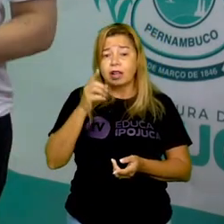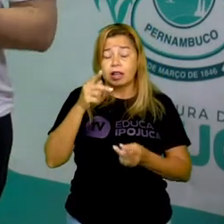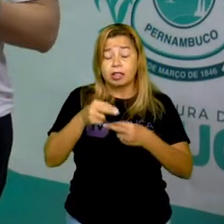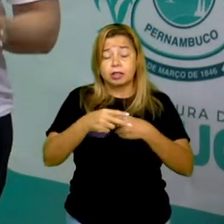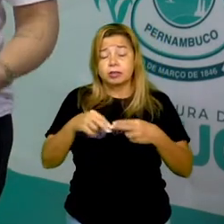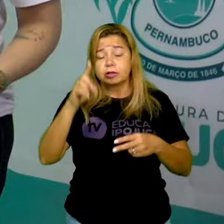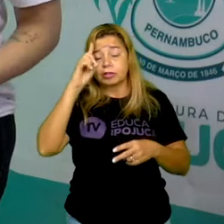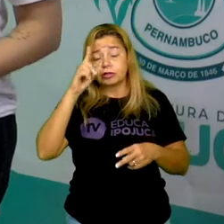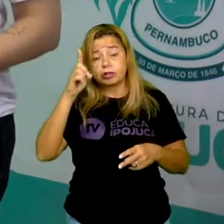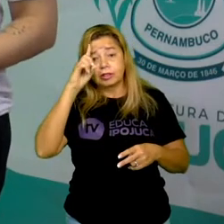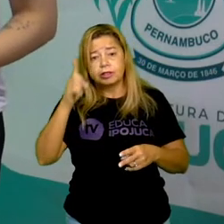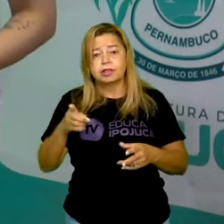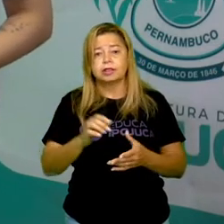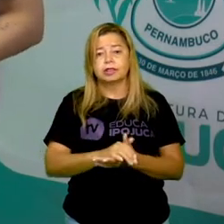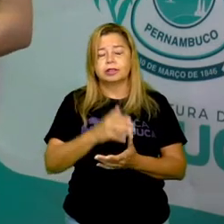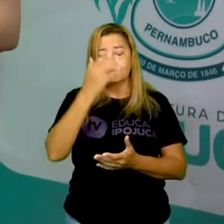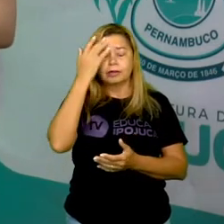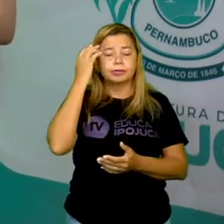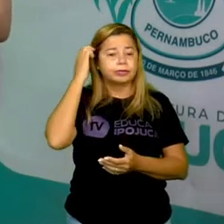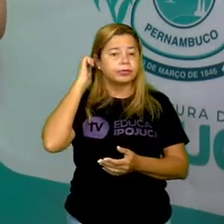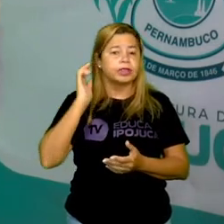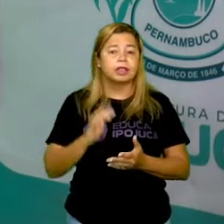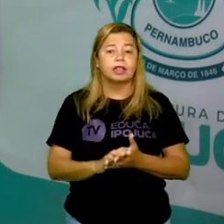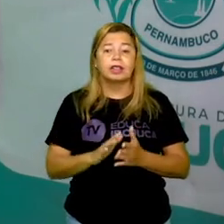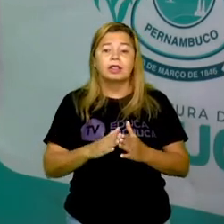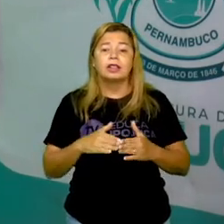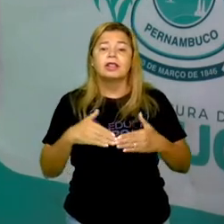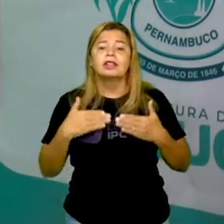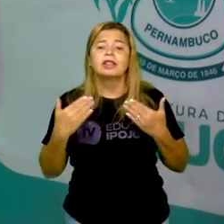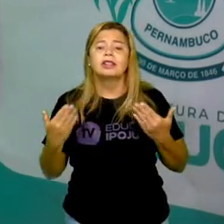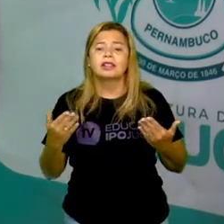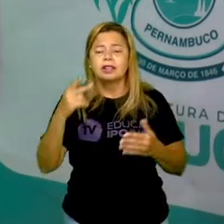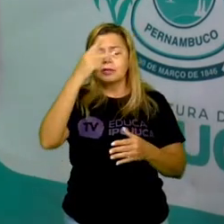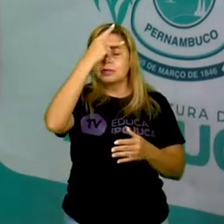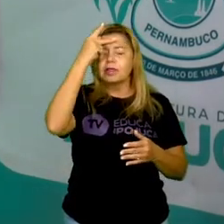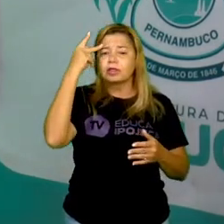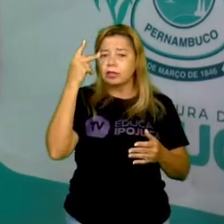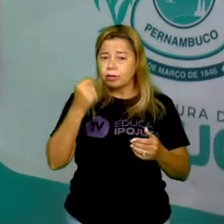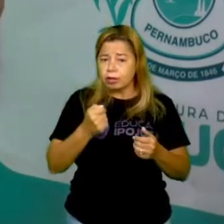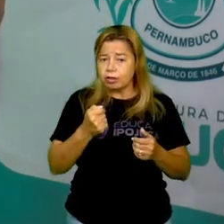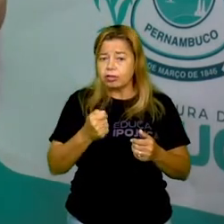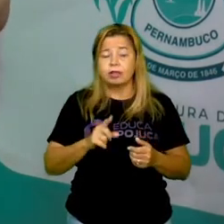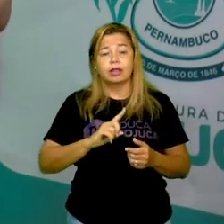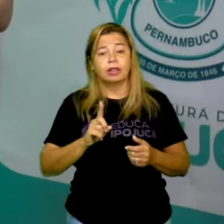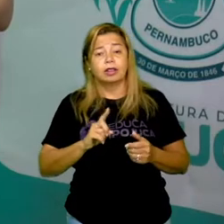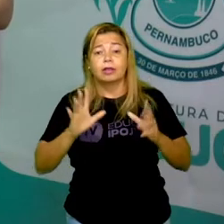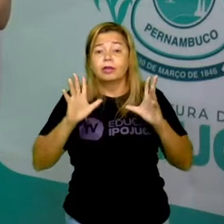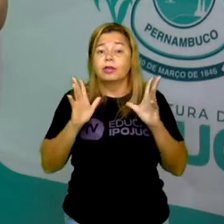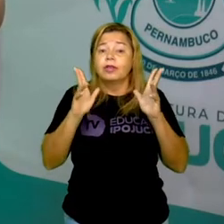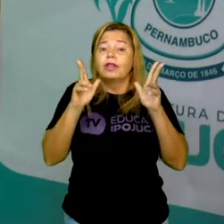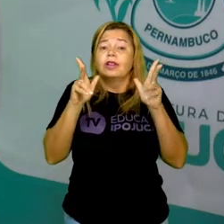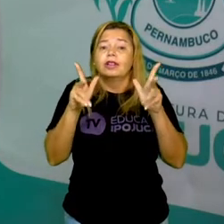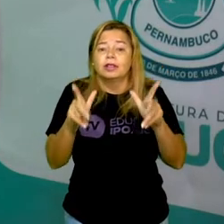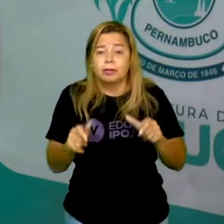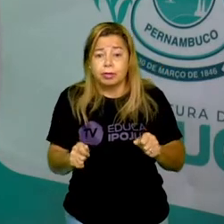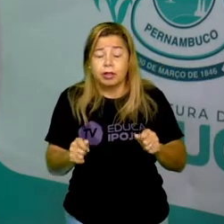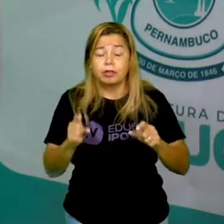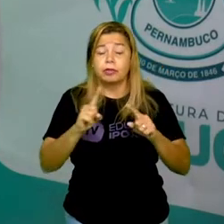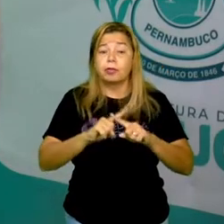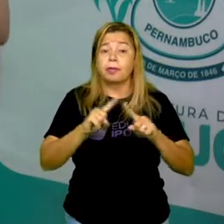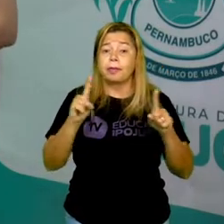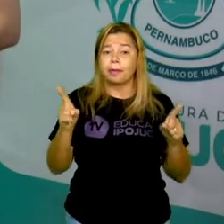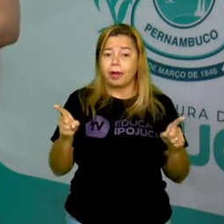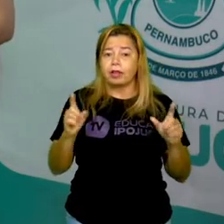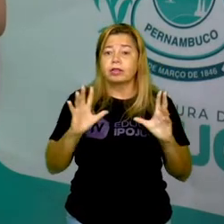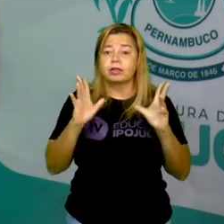Quem são os personagens, né? Então, os personagens são animais, mas que esses animais eles têm um comportamento humano,